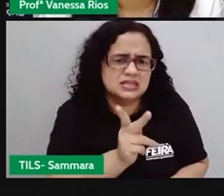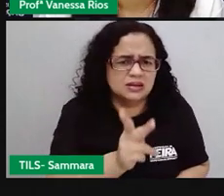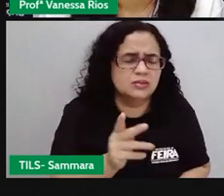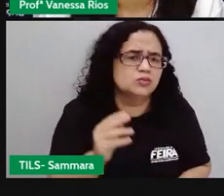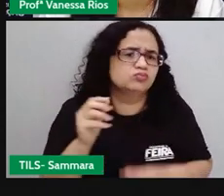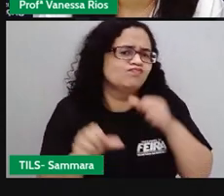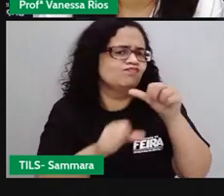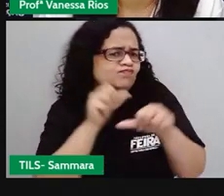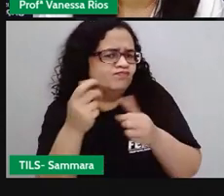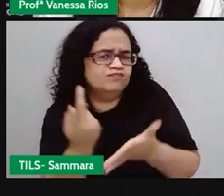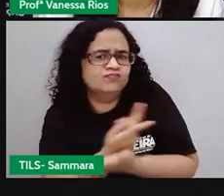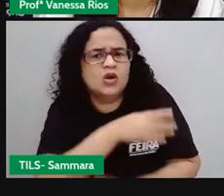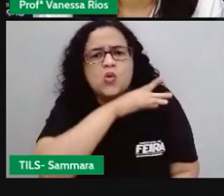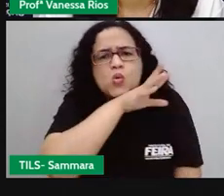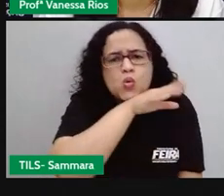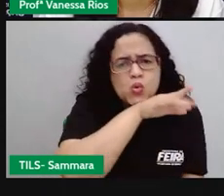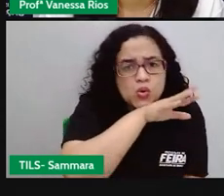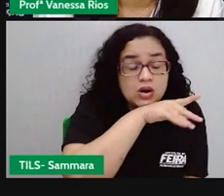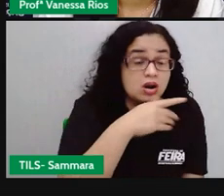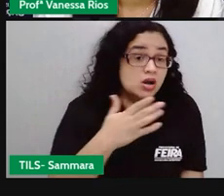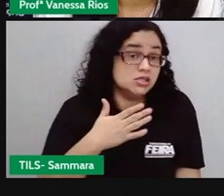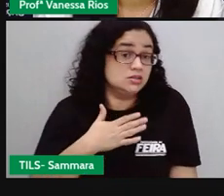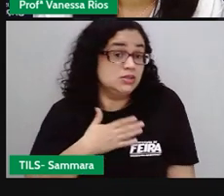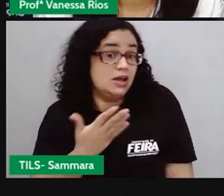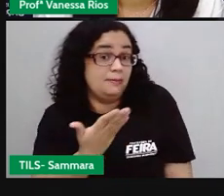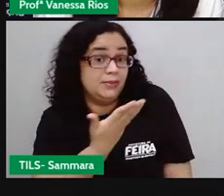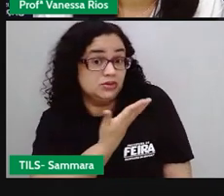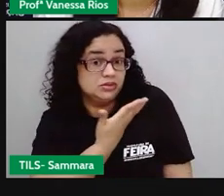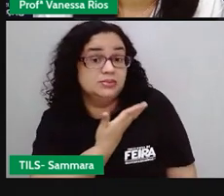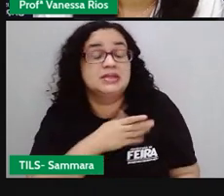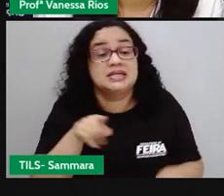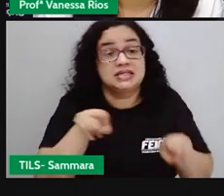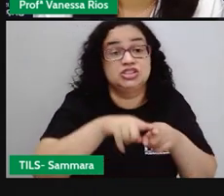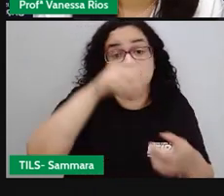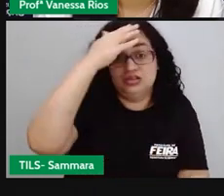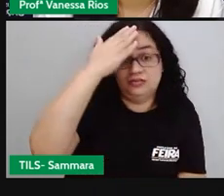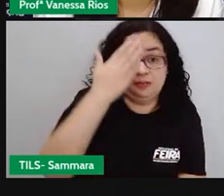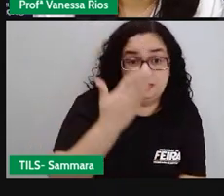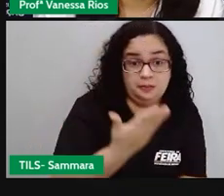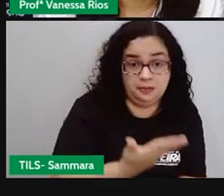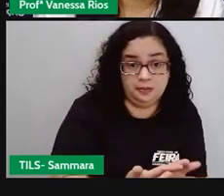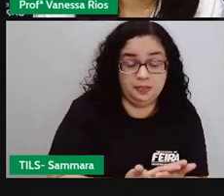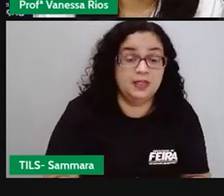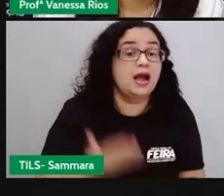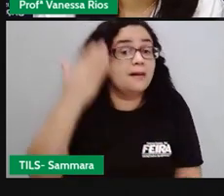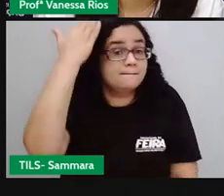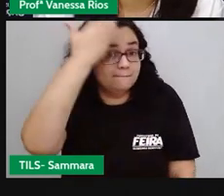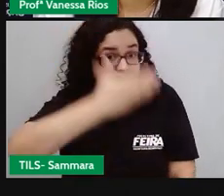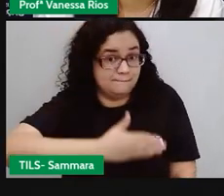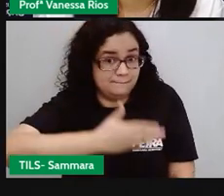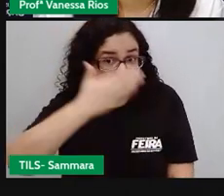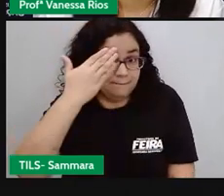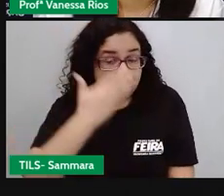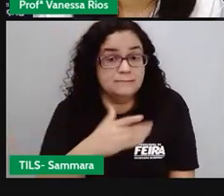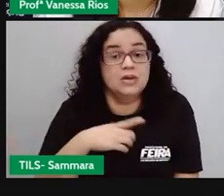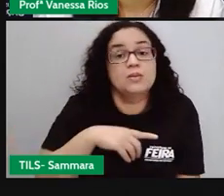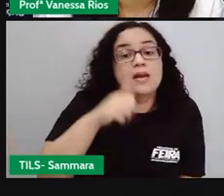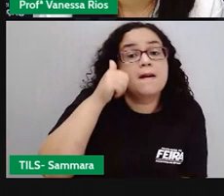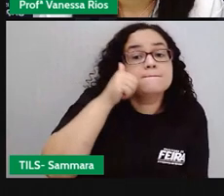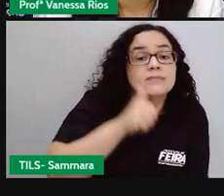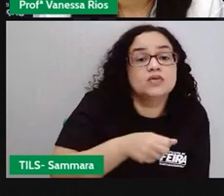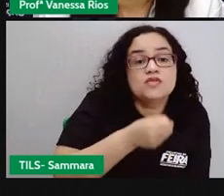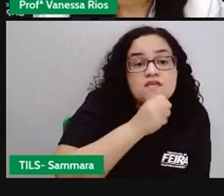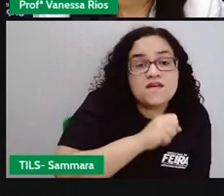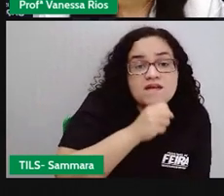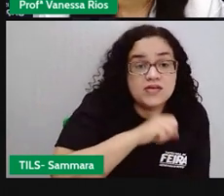tempo todo maquinando coisas perversas. Os meus amigos também acreditavam nisso. A prova pra nós era